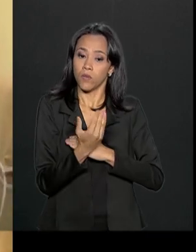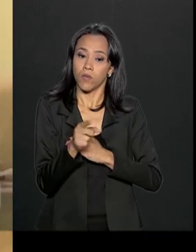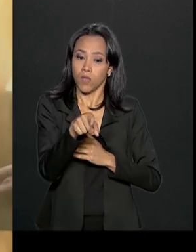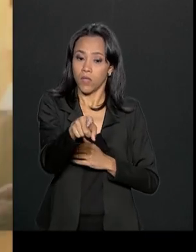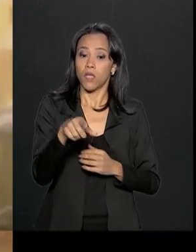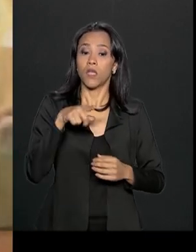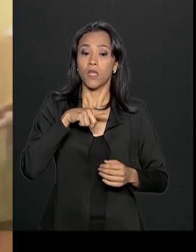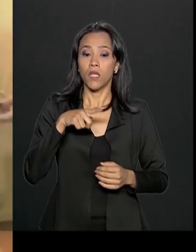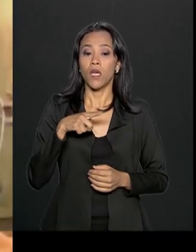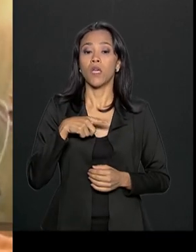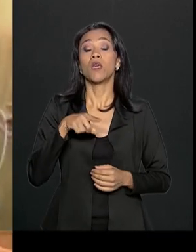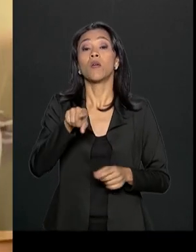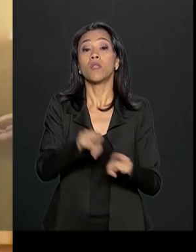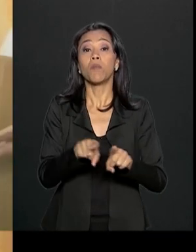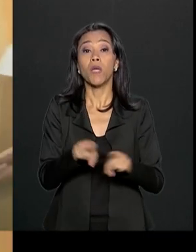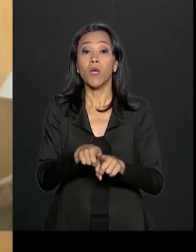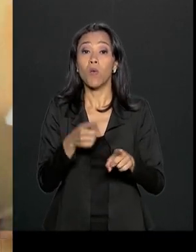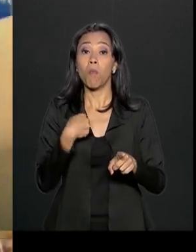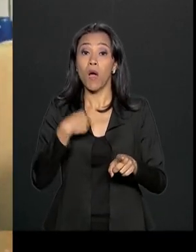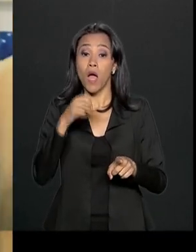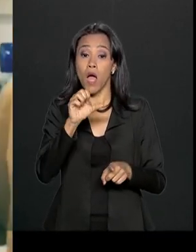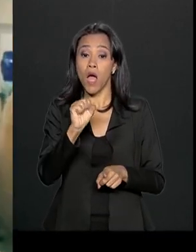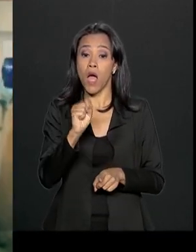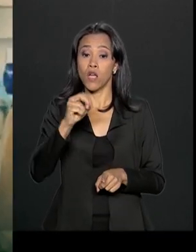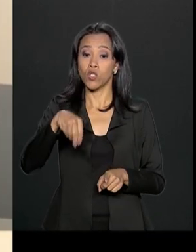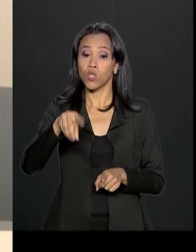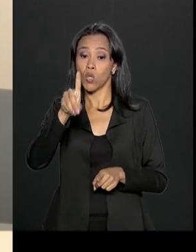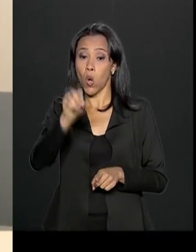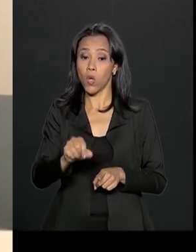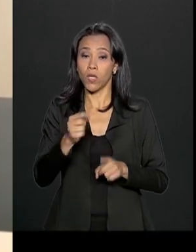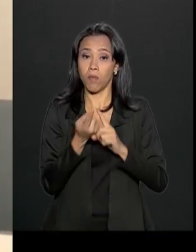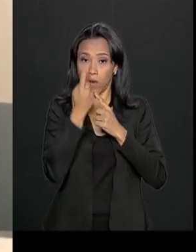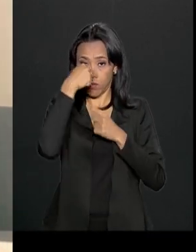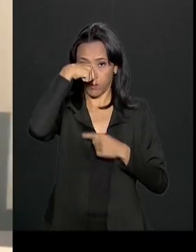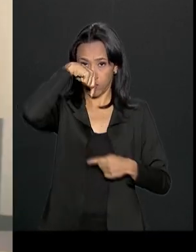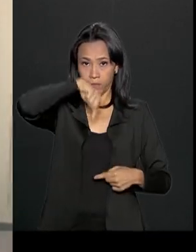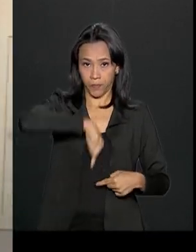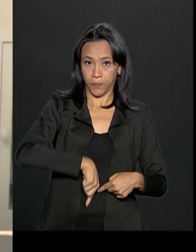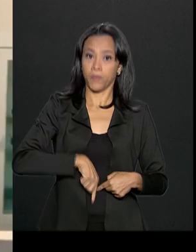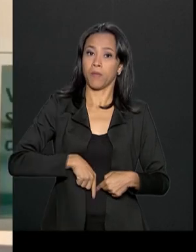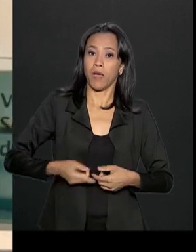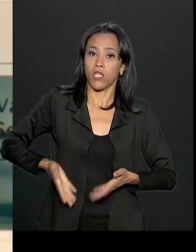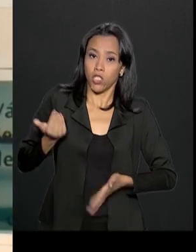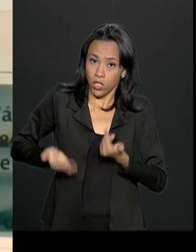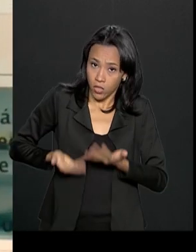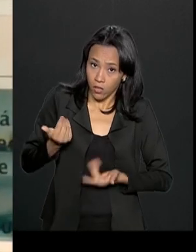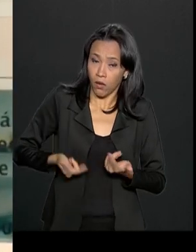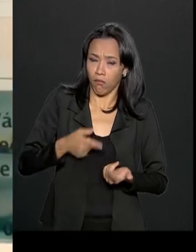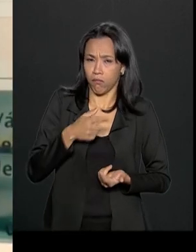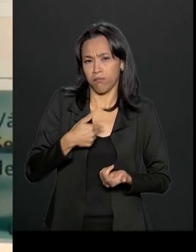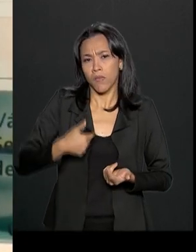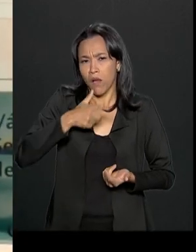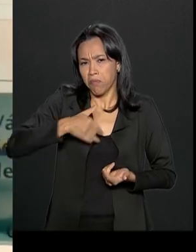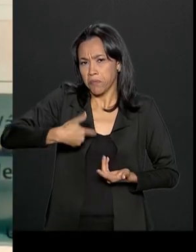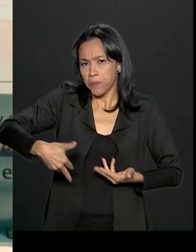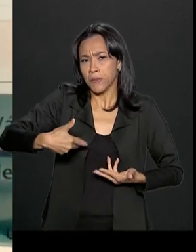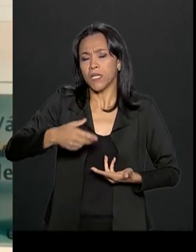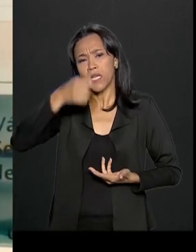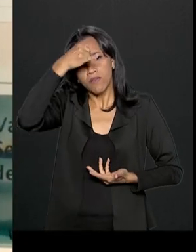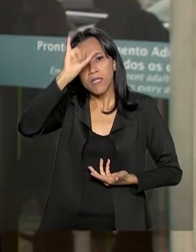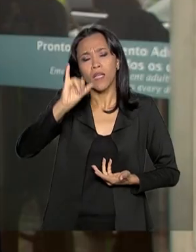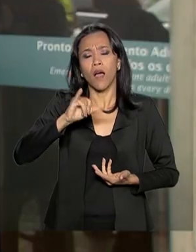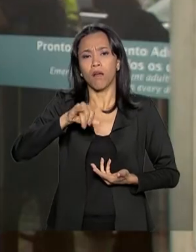sonda nasogástrica para retirada de líquidos do estômago e também para evitar náuseas ele recebe